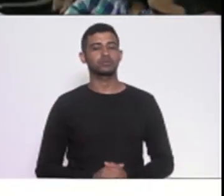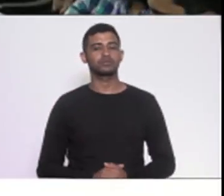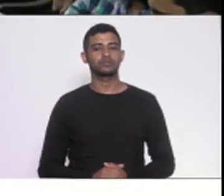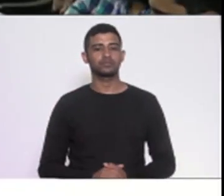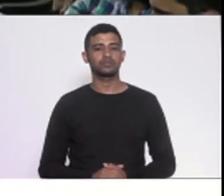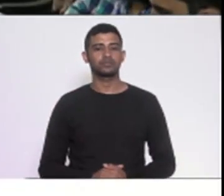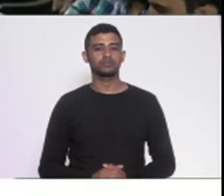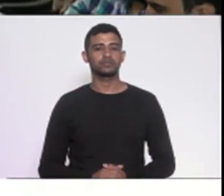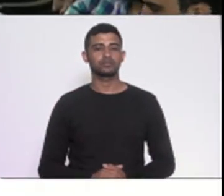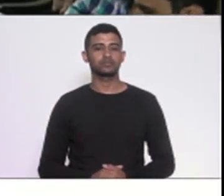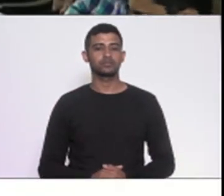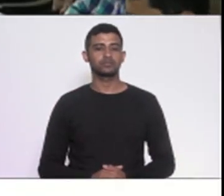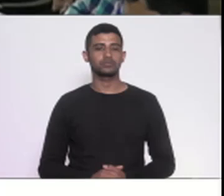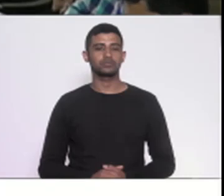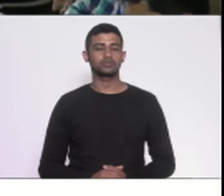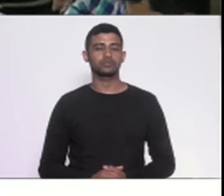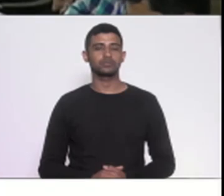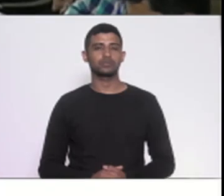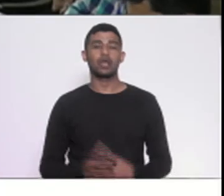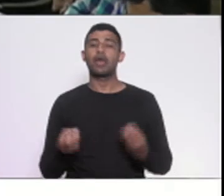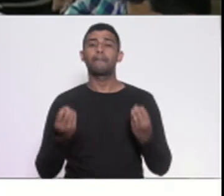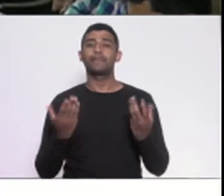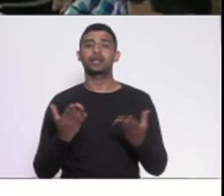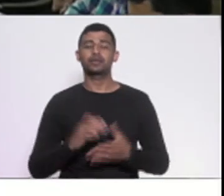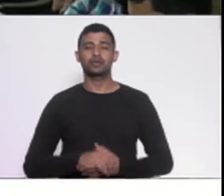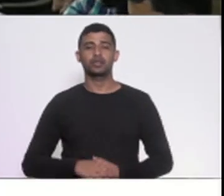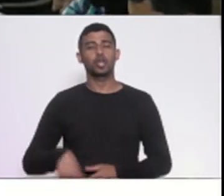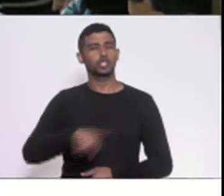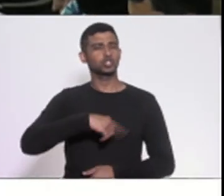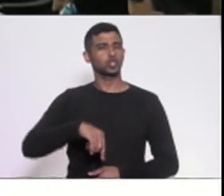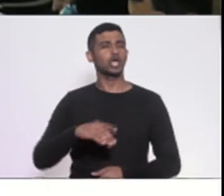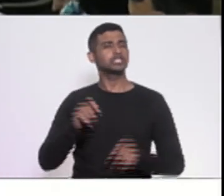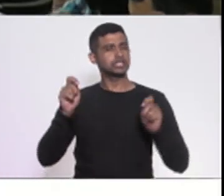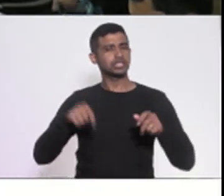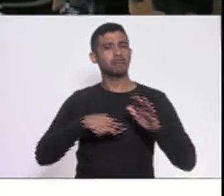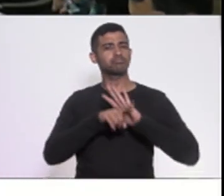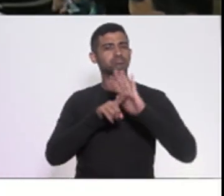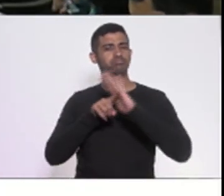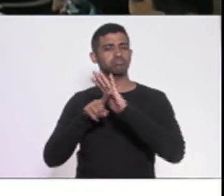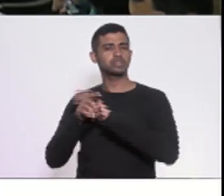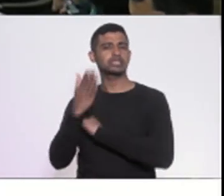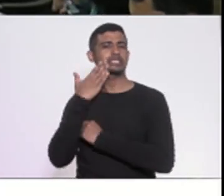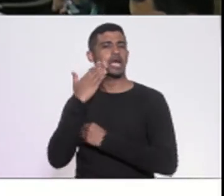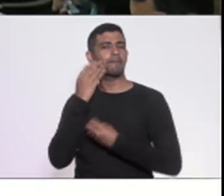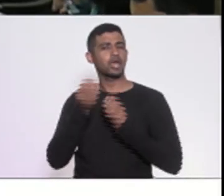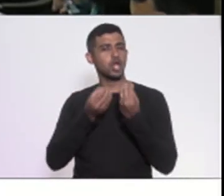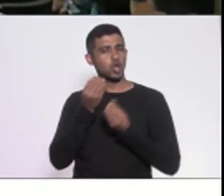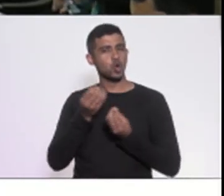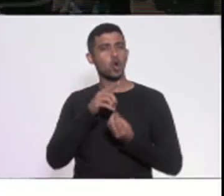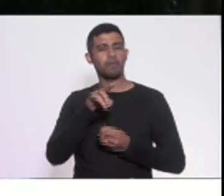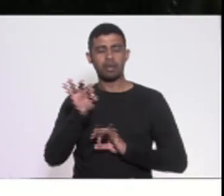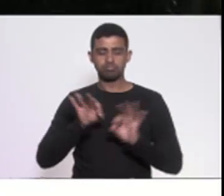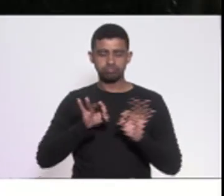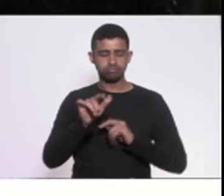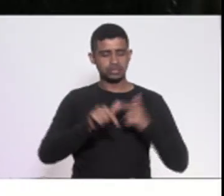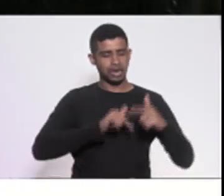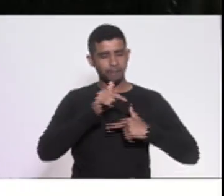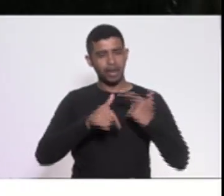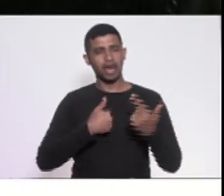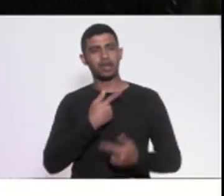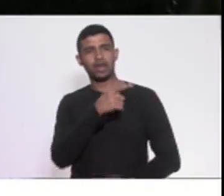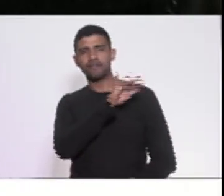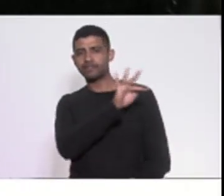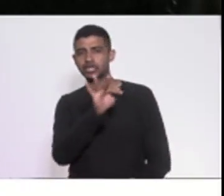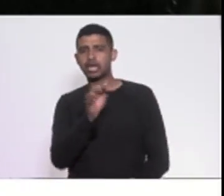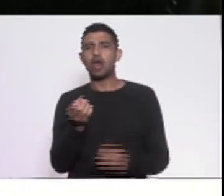federais. Sim, exatamente, para a gente poder verificar como está a produção legislativa a nível federal. Então,